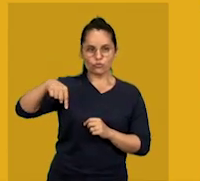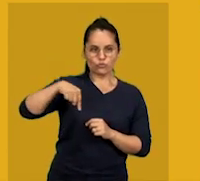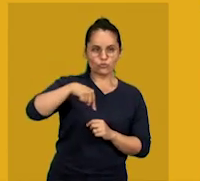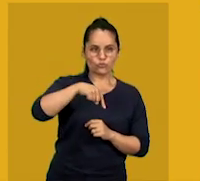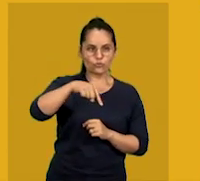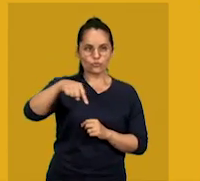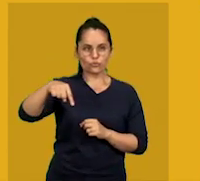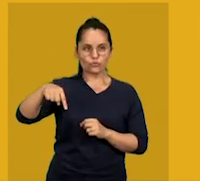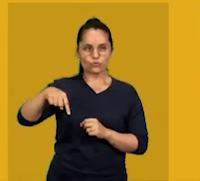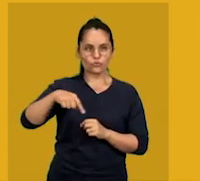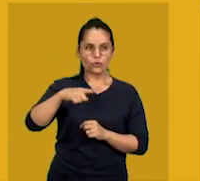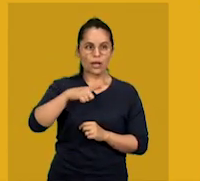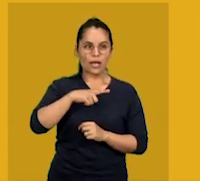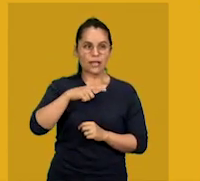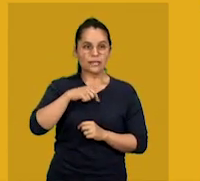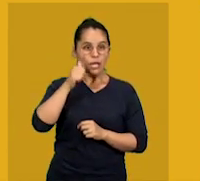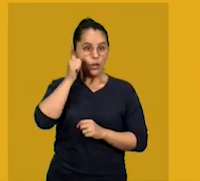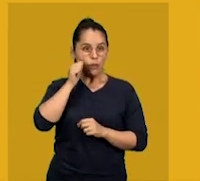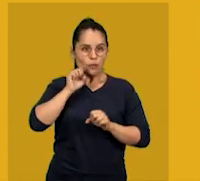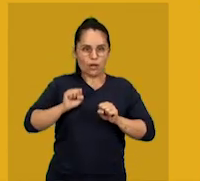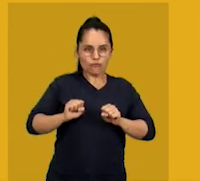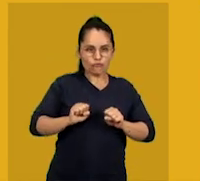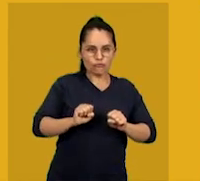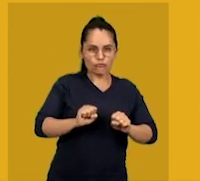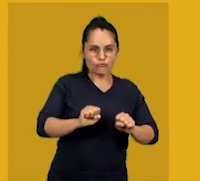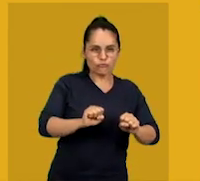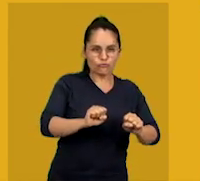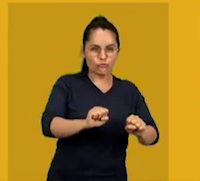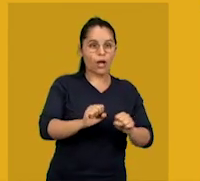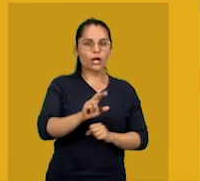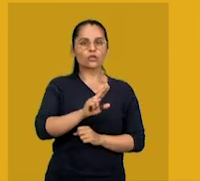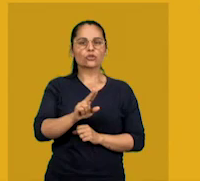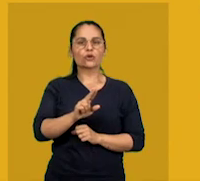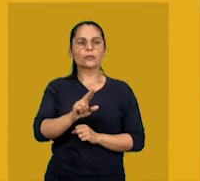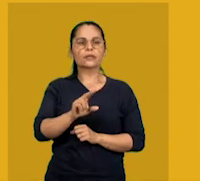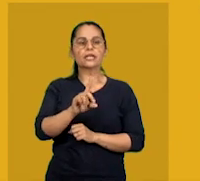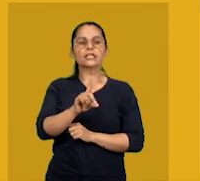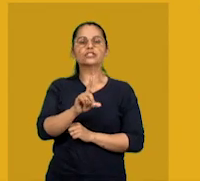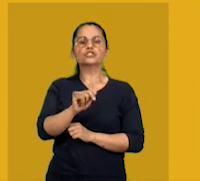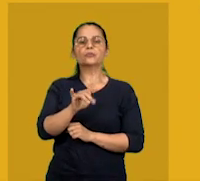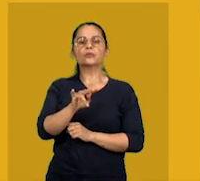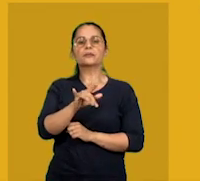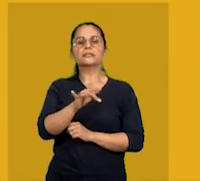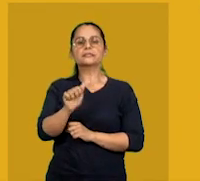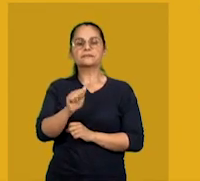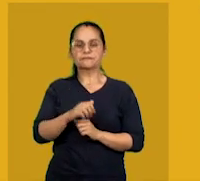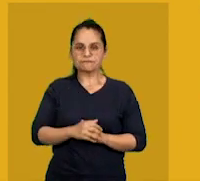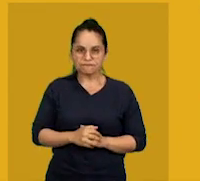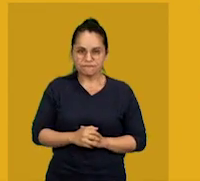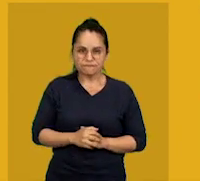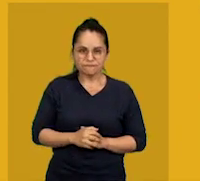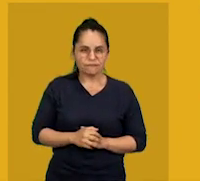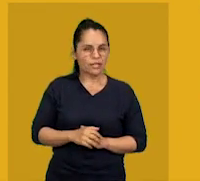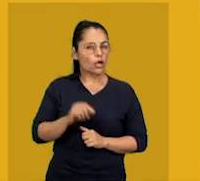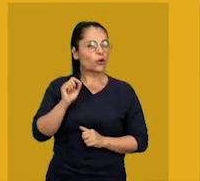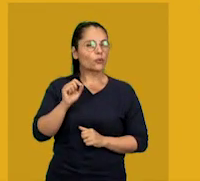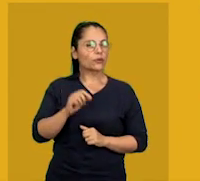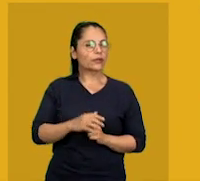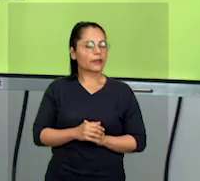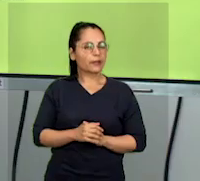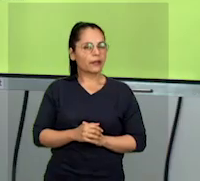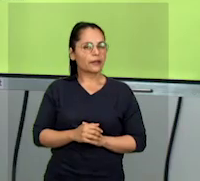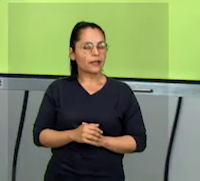movido ali por uma mulher, né, uma senhora, e essa senhora é chamada de diplomacia. Diplomacia seria